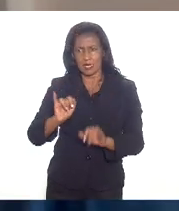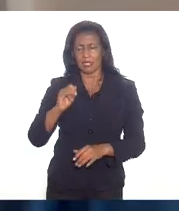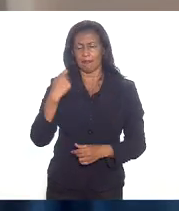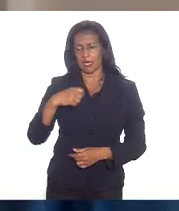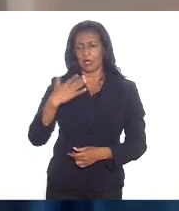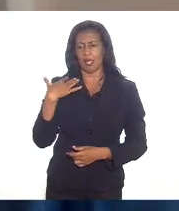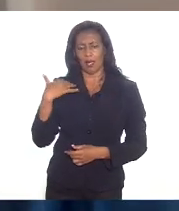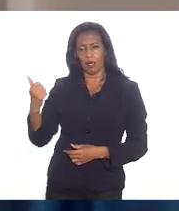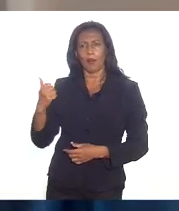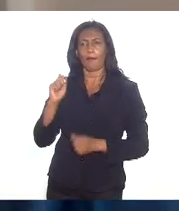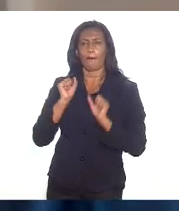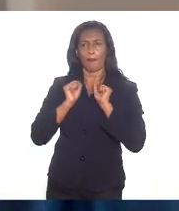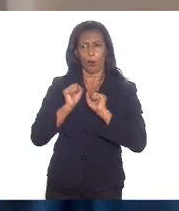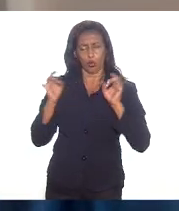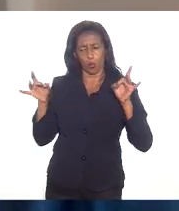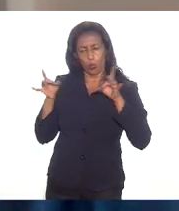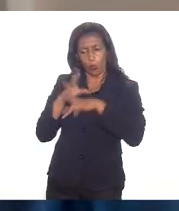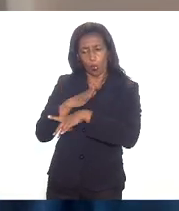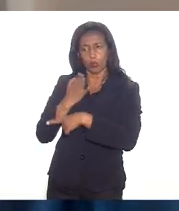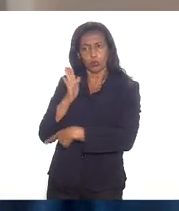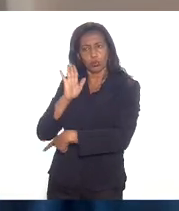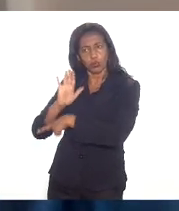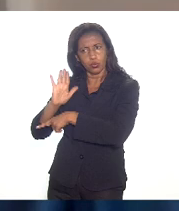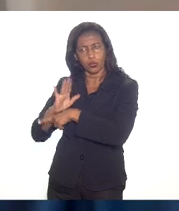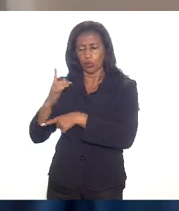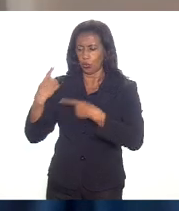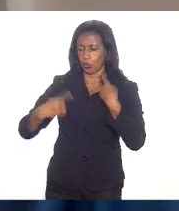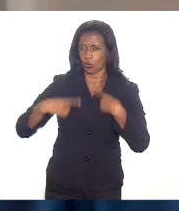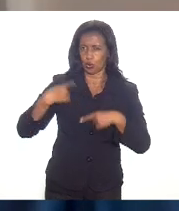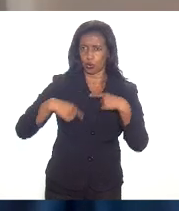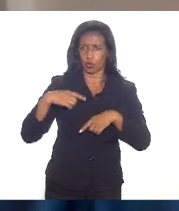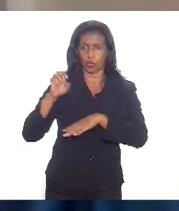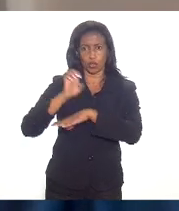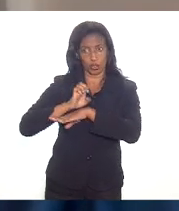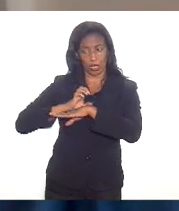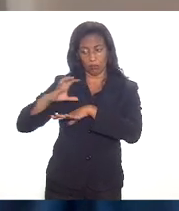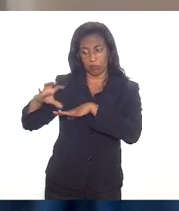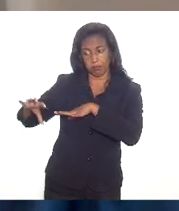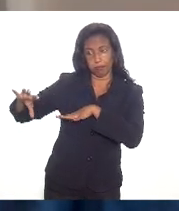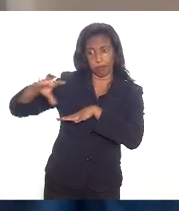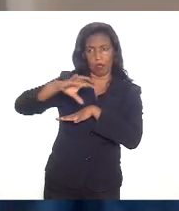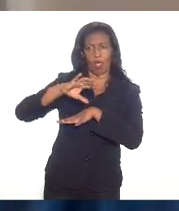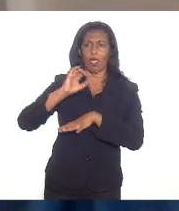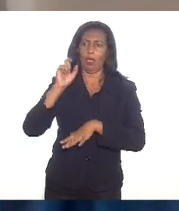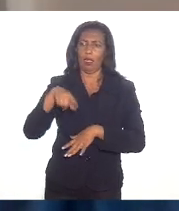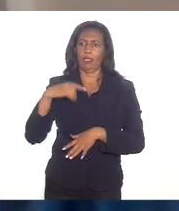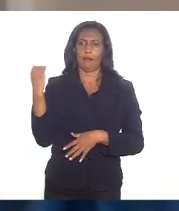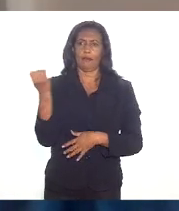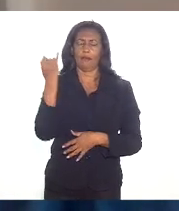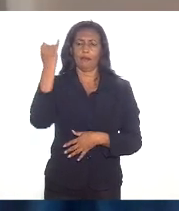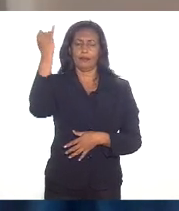Eliomar, e a gente está fazendo isso também, discutindo o Estado por região. Acho fundamental.